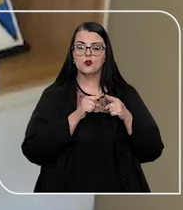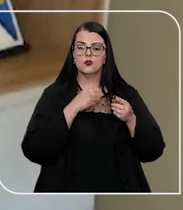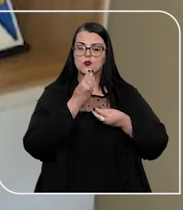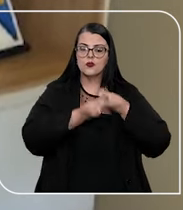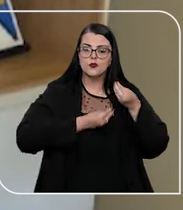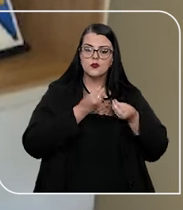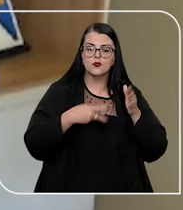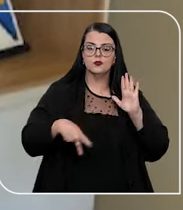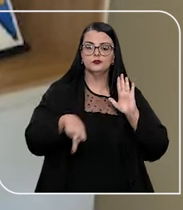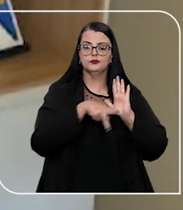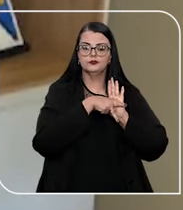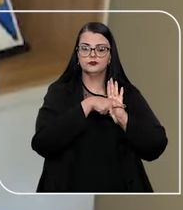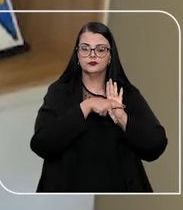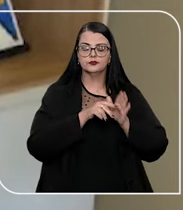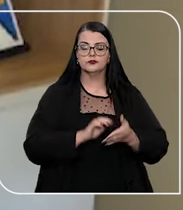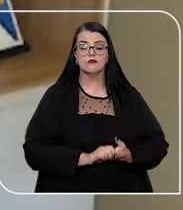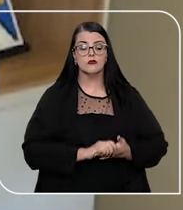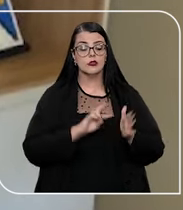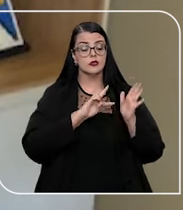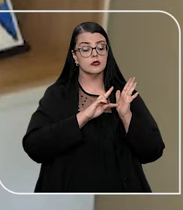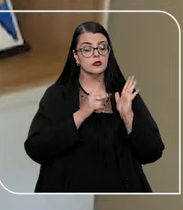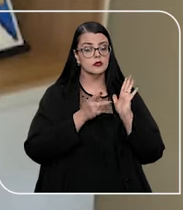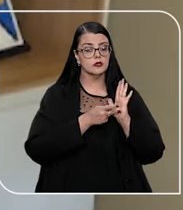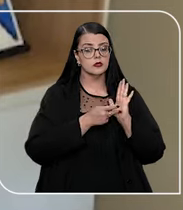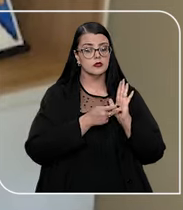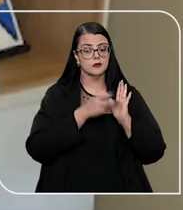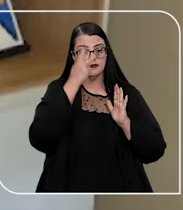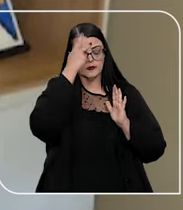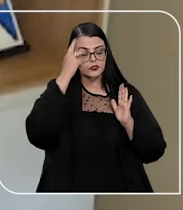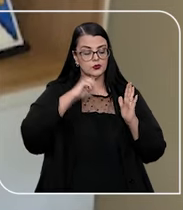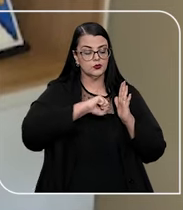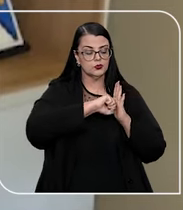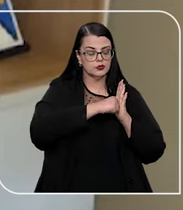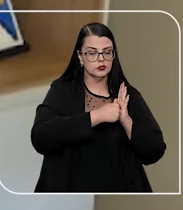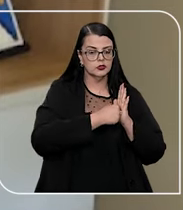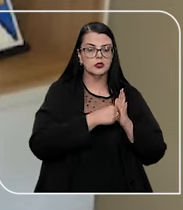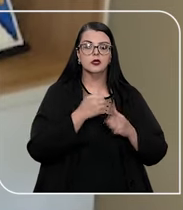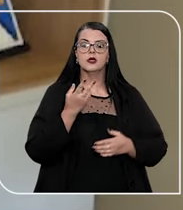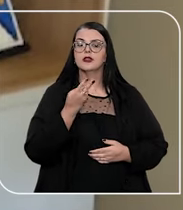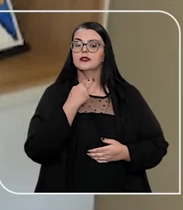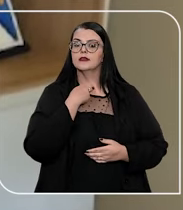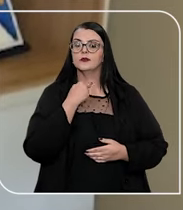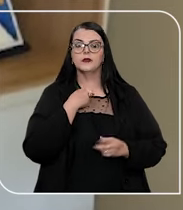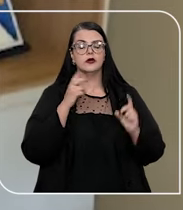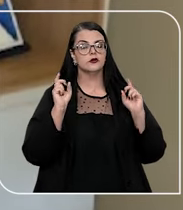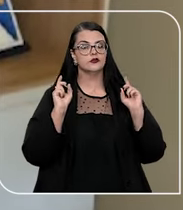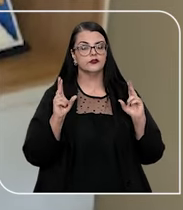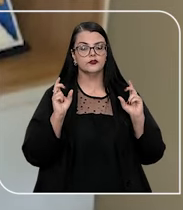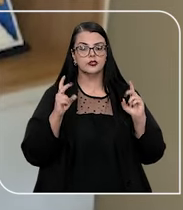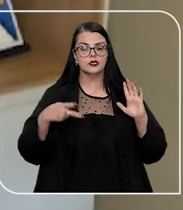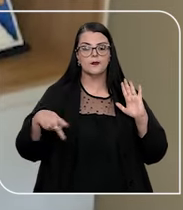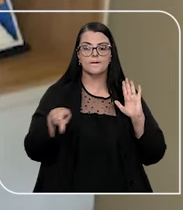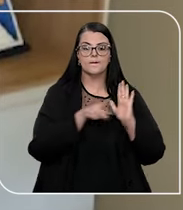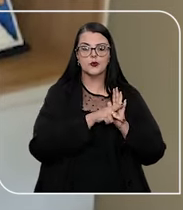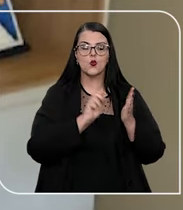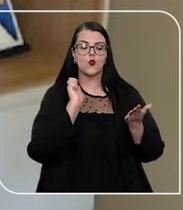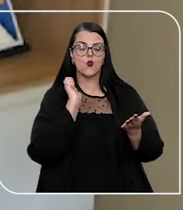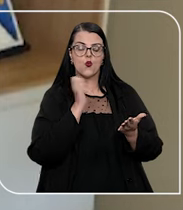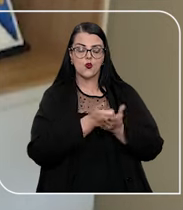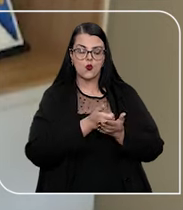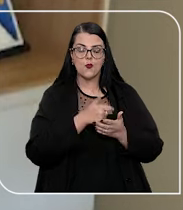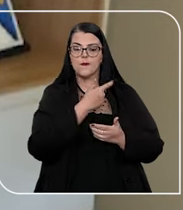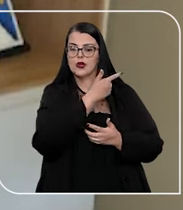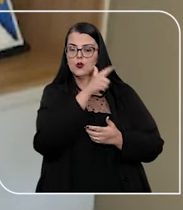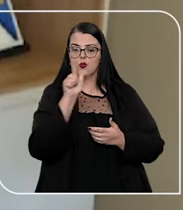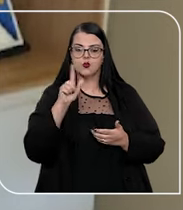relacionado ao patrimônio Isso significa que o interditado não pode vender os seus bens